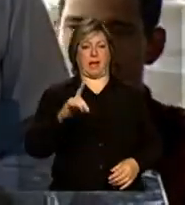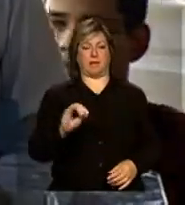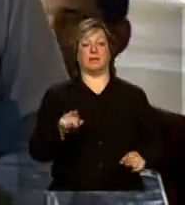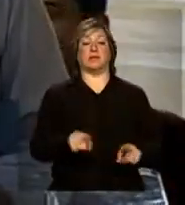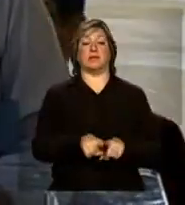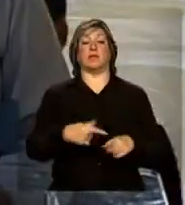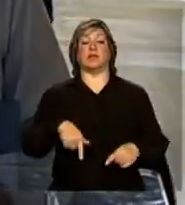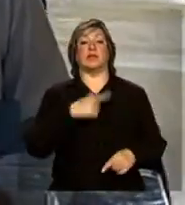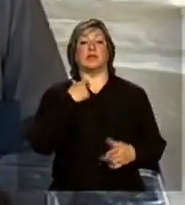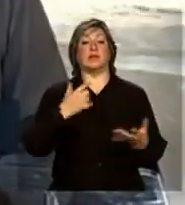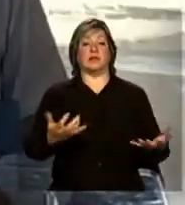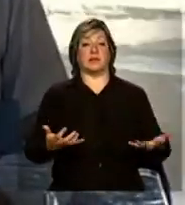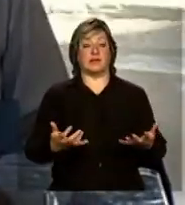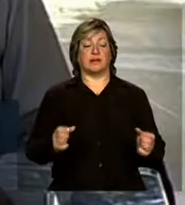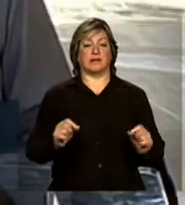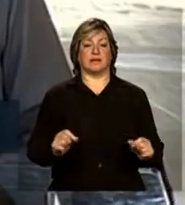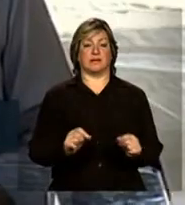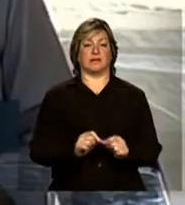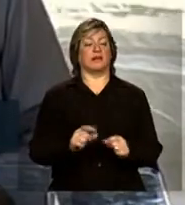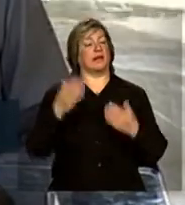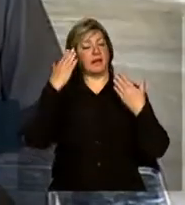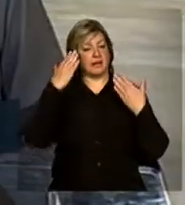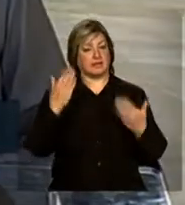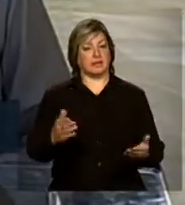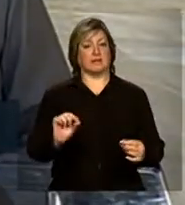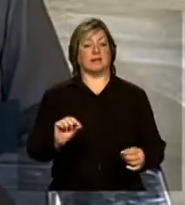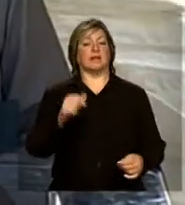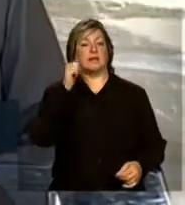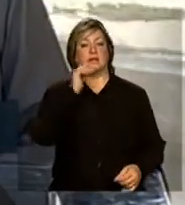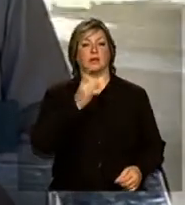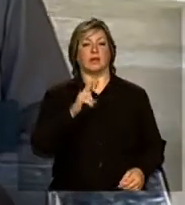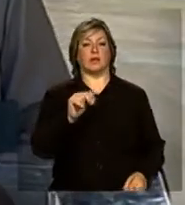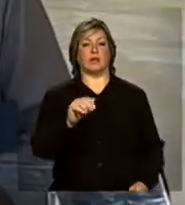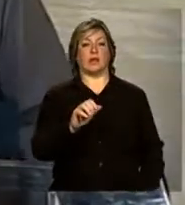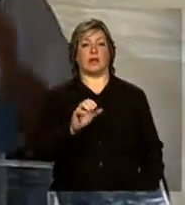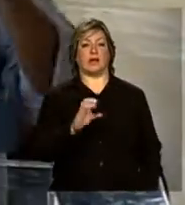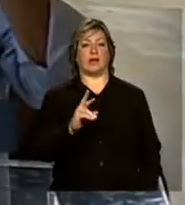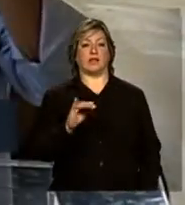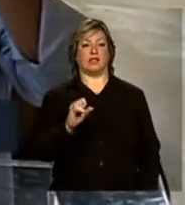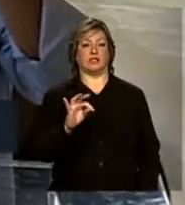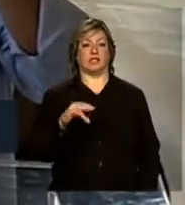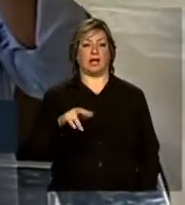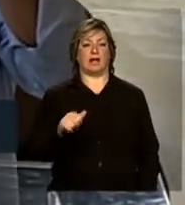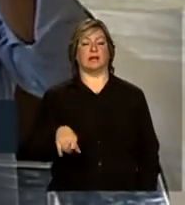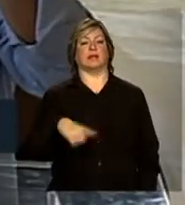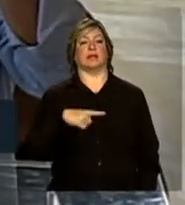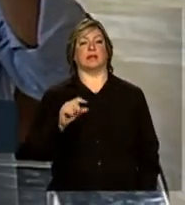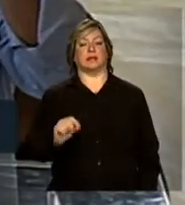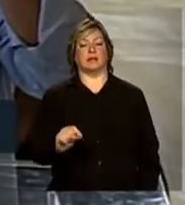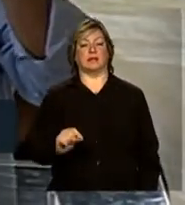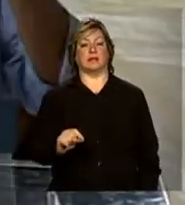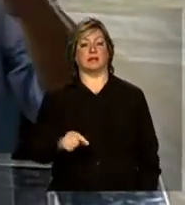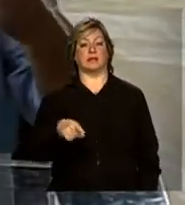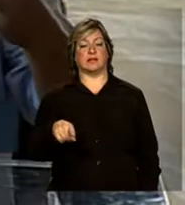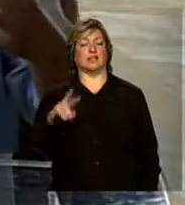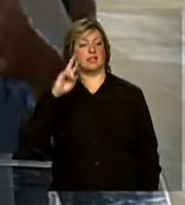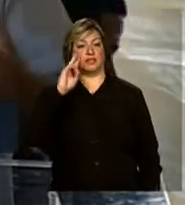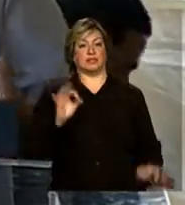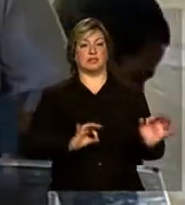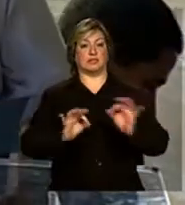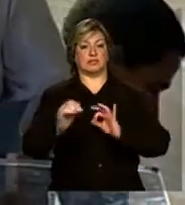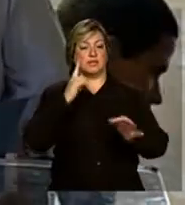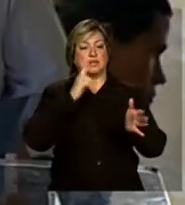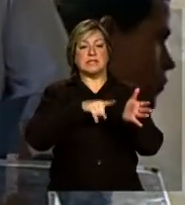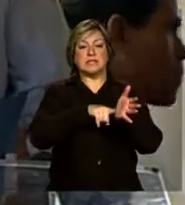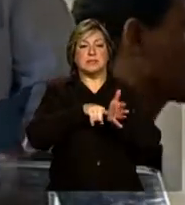agradecer na figura da Doutora Cristiane o de povo que é a diretoria de